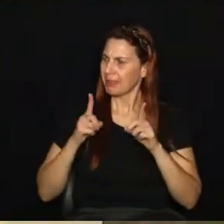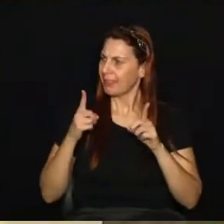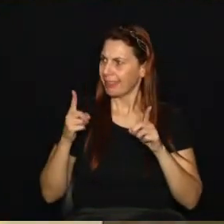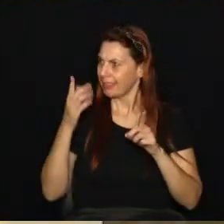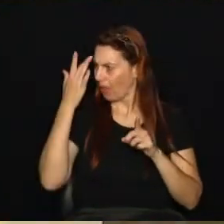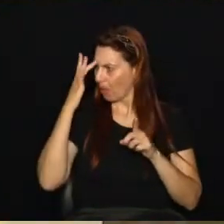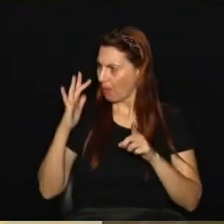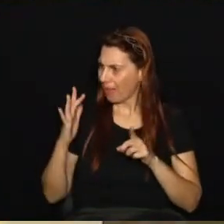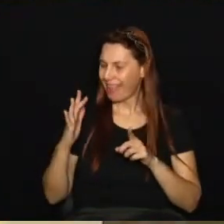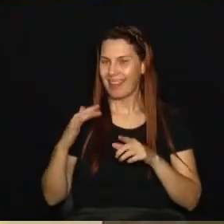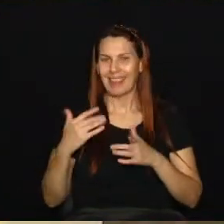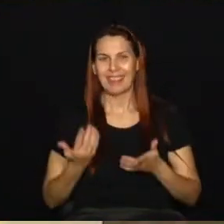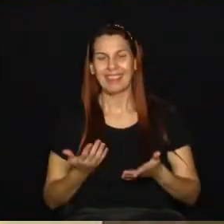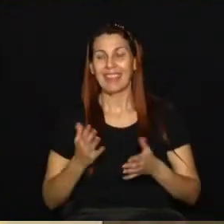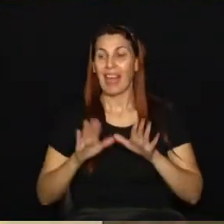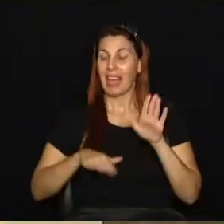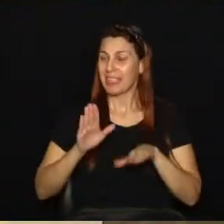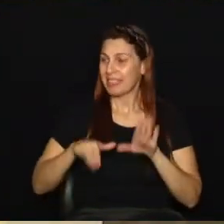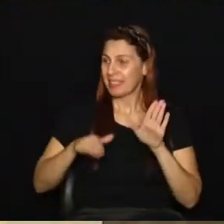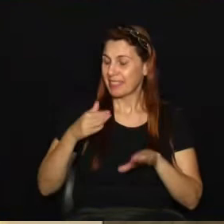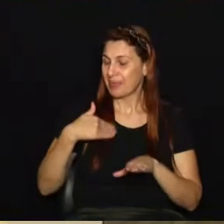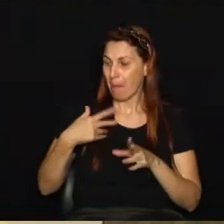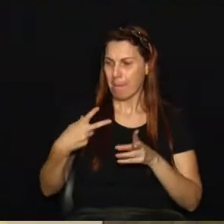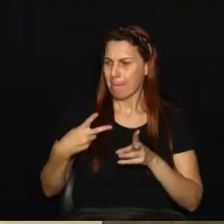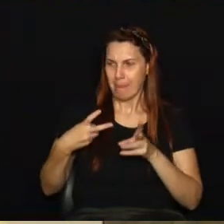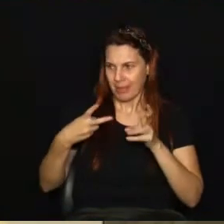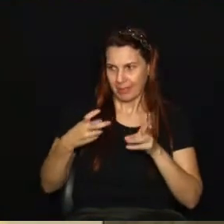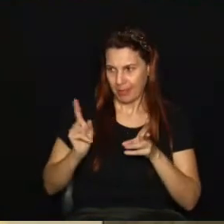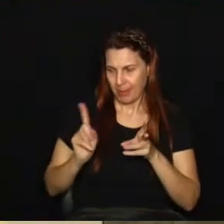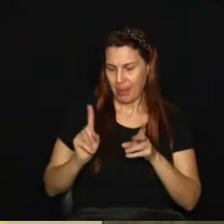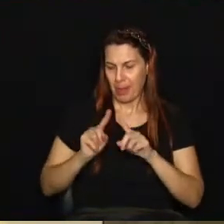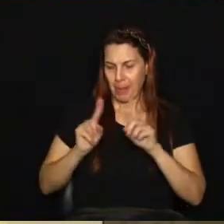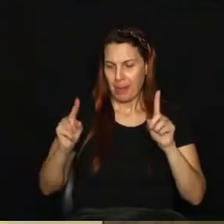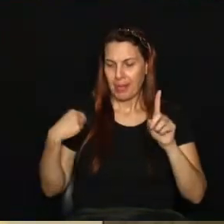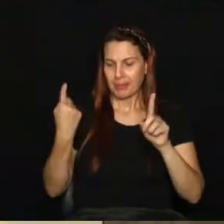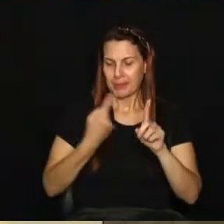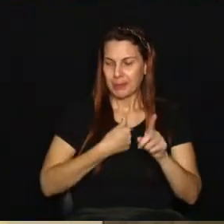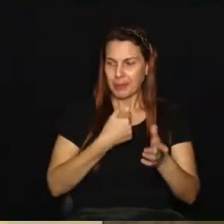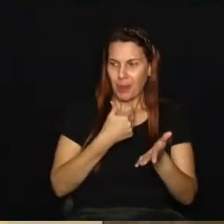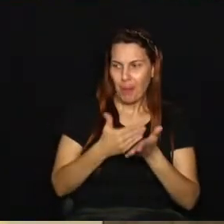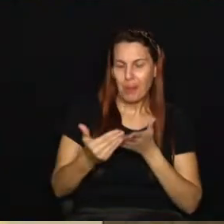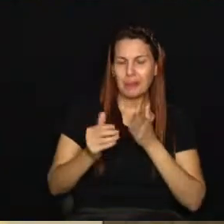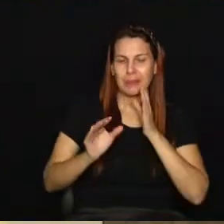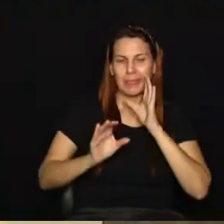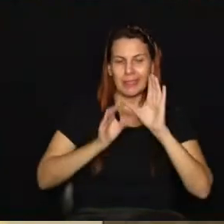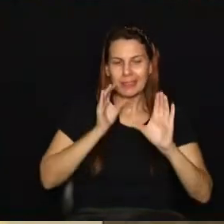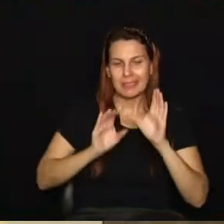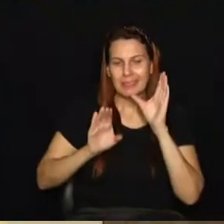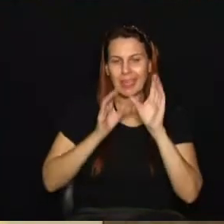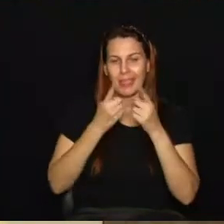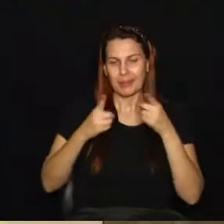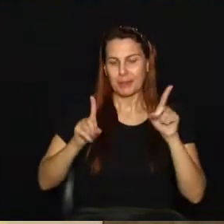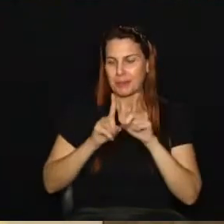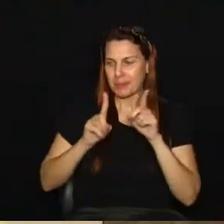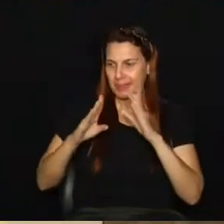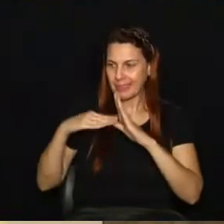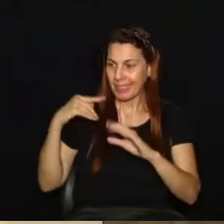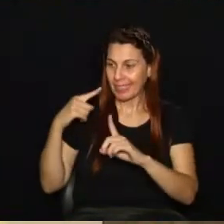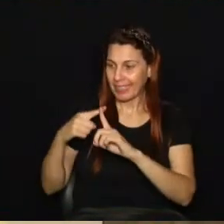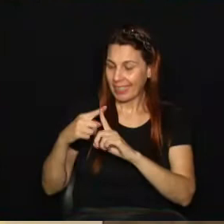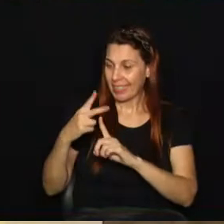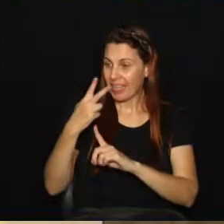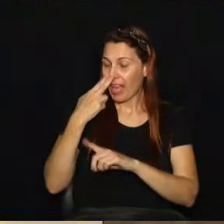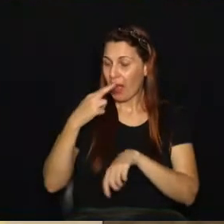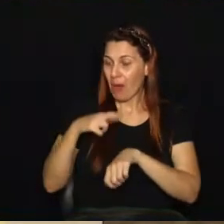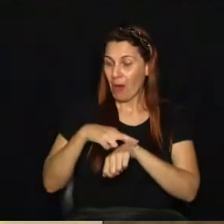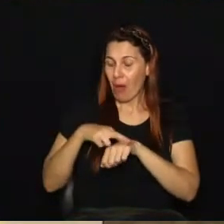às vezes, é que acho que você nunca reparou, mas quando a gente começa a cantar os hinos lá da igreja, eu estou quase roxo, eu estou